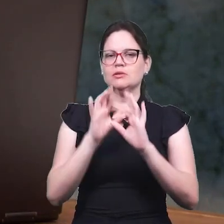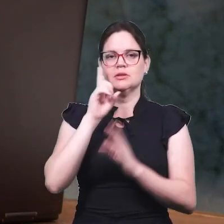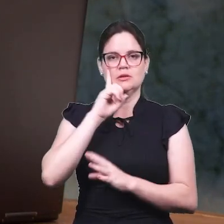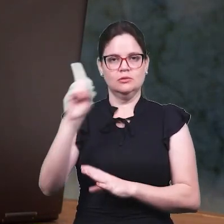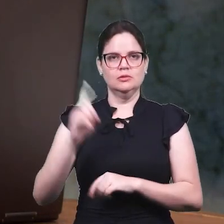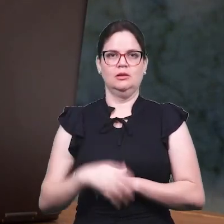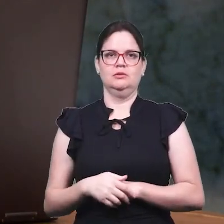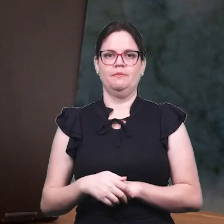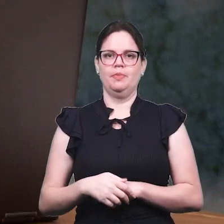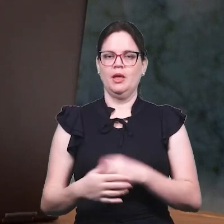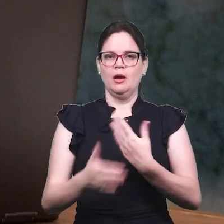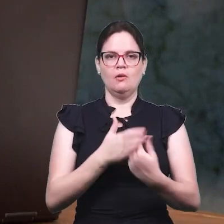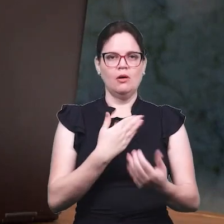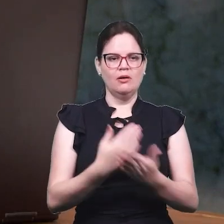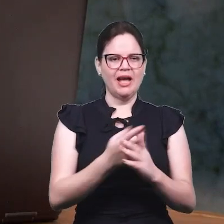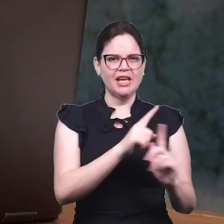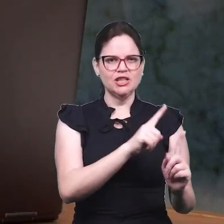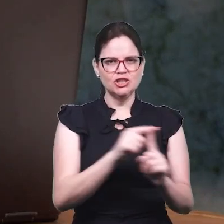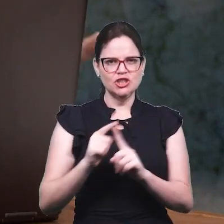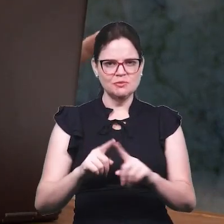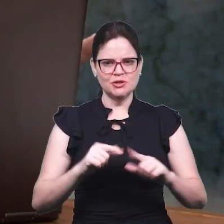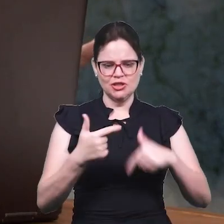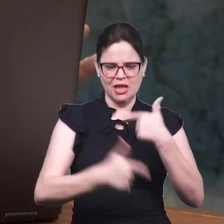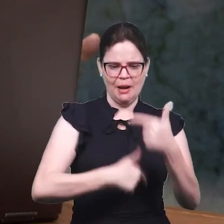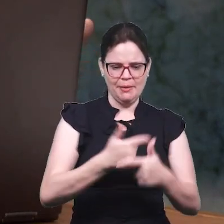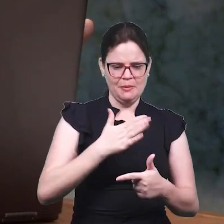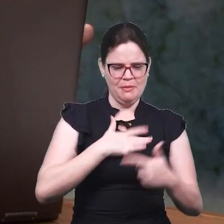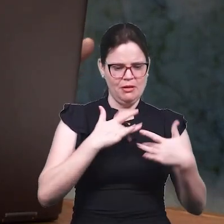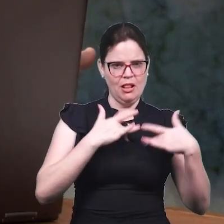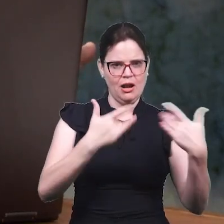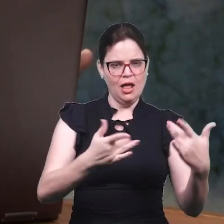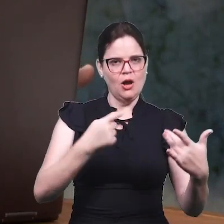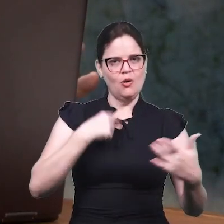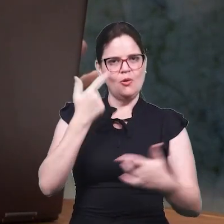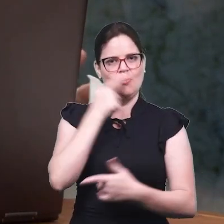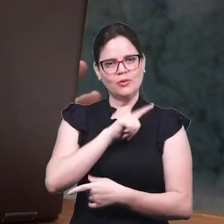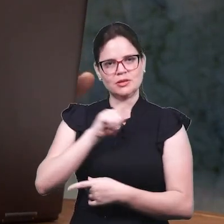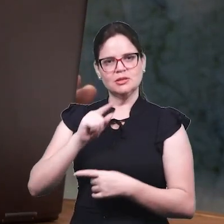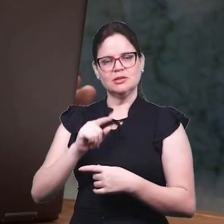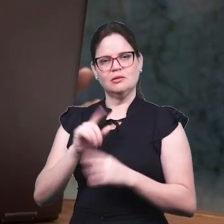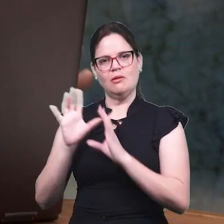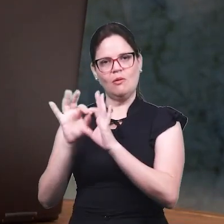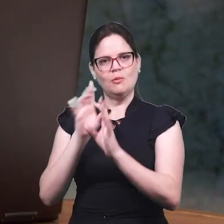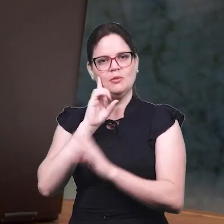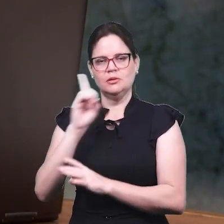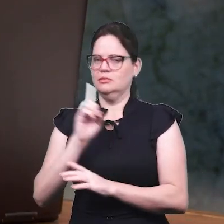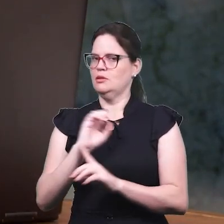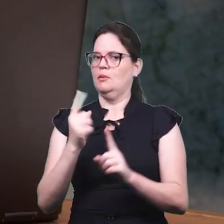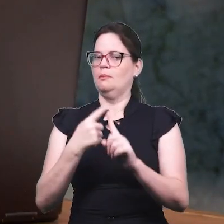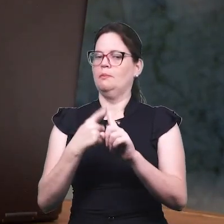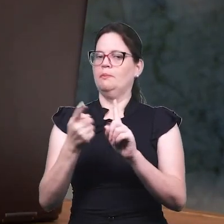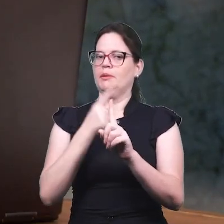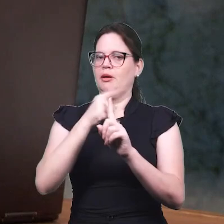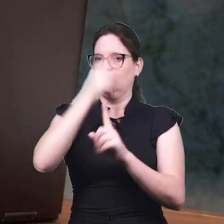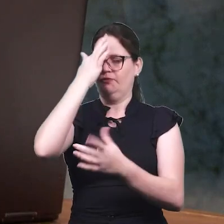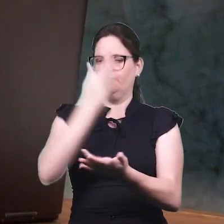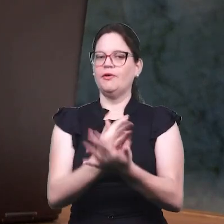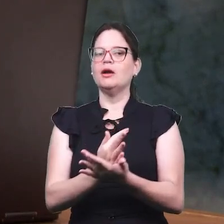Pelas obras da lei ou por qualquer outro tipo de obra, ninguém chegou a Deus. Mas eu vou voltar aqui à palavra. Estava dizendo